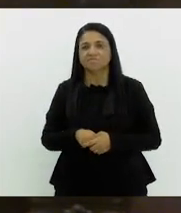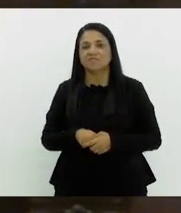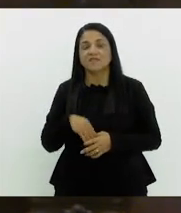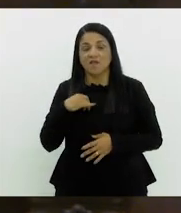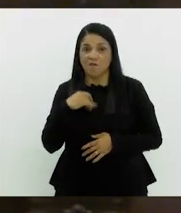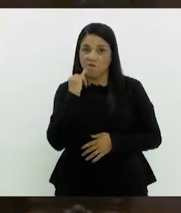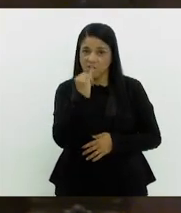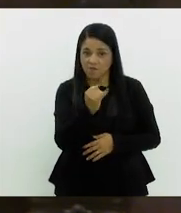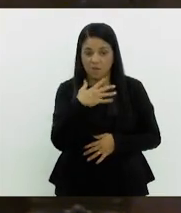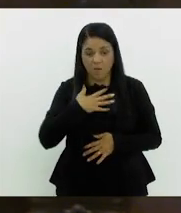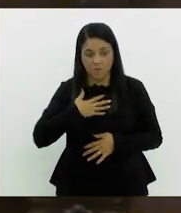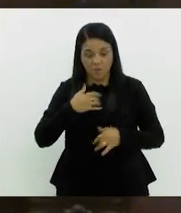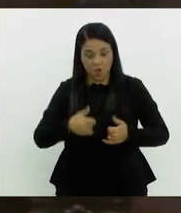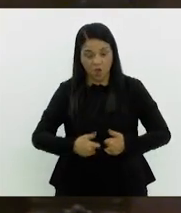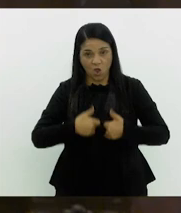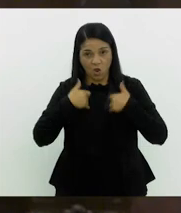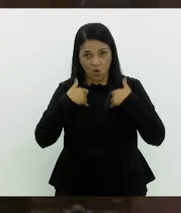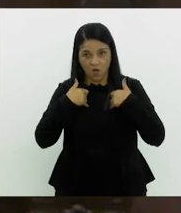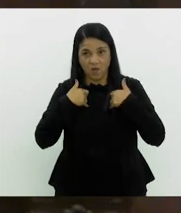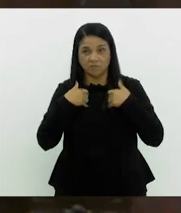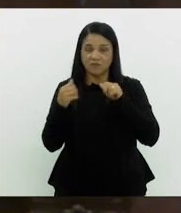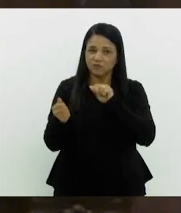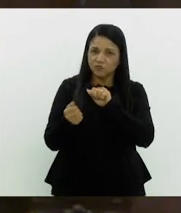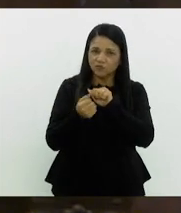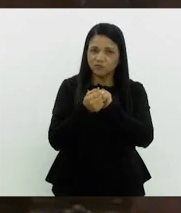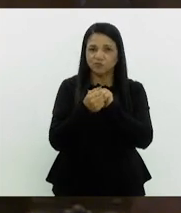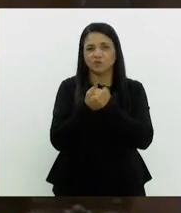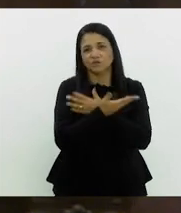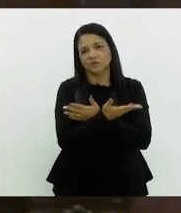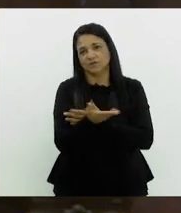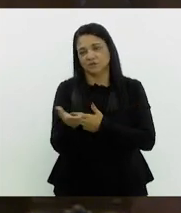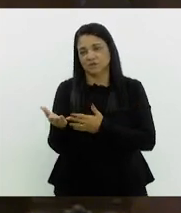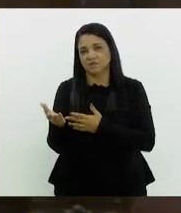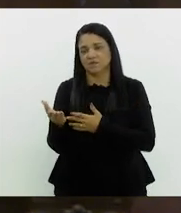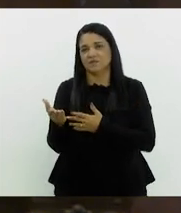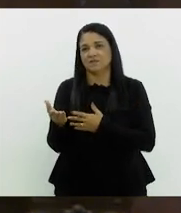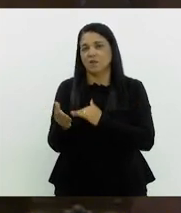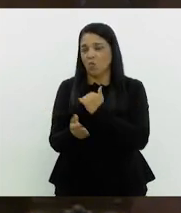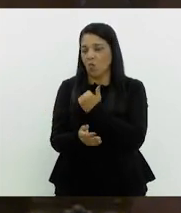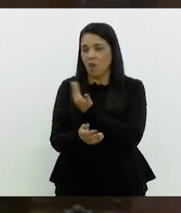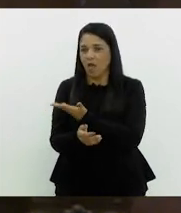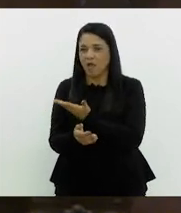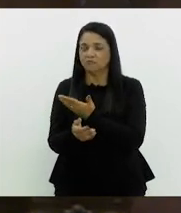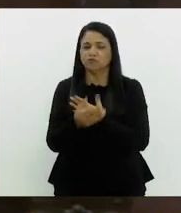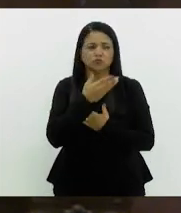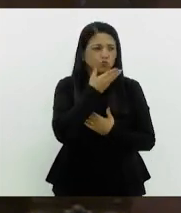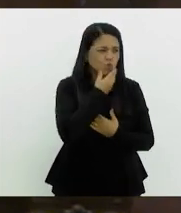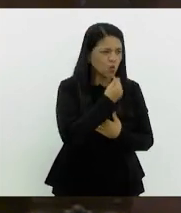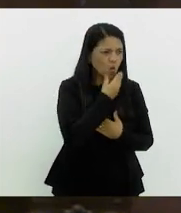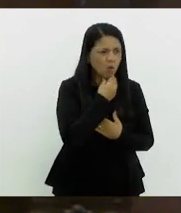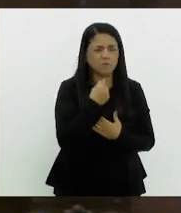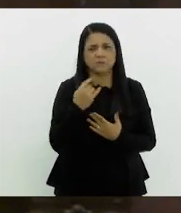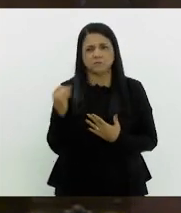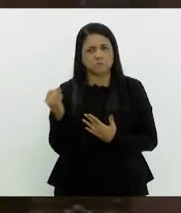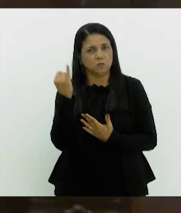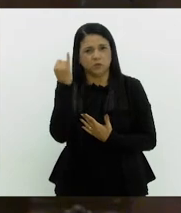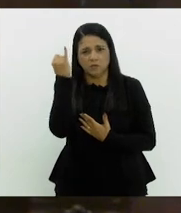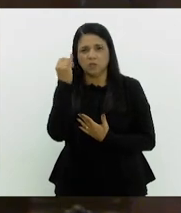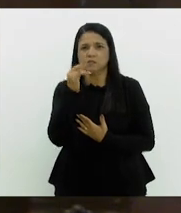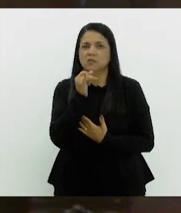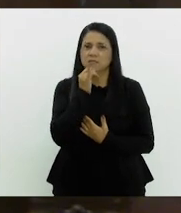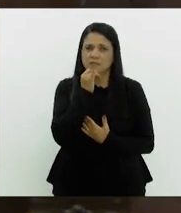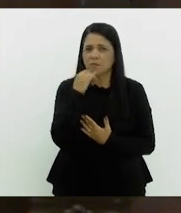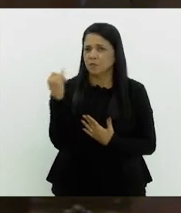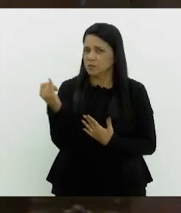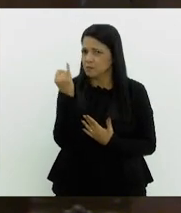mim foi uma grande honra estar junto com vocês e ao lado de grandes homens, grandes exemplos, o